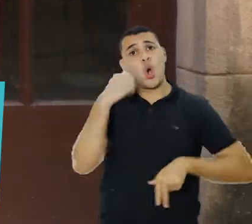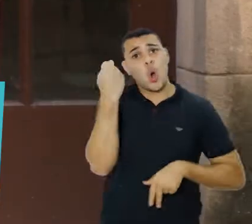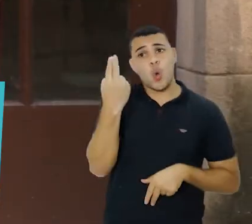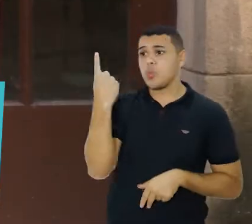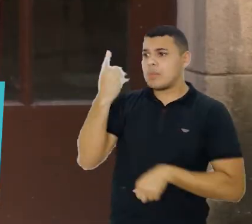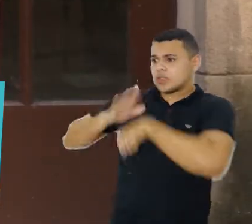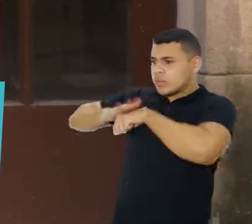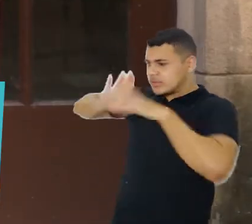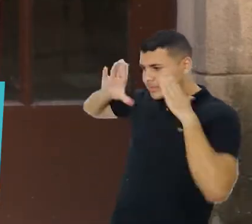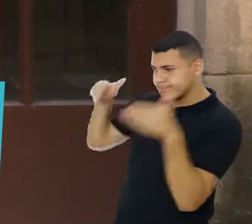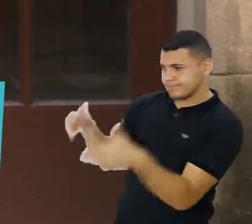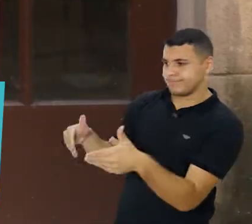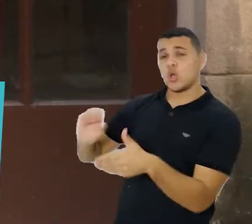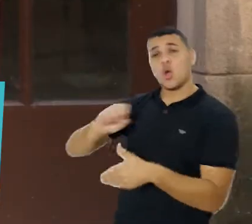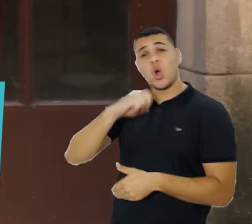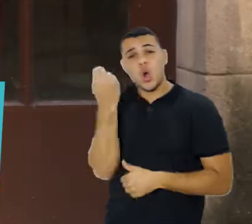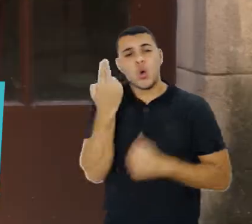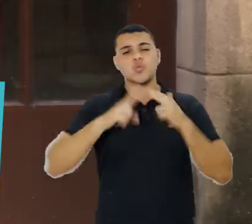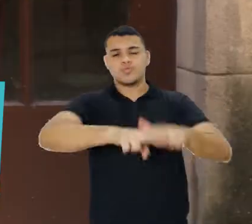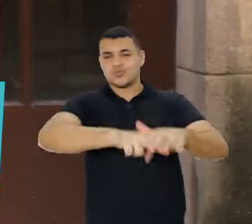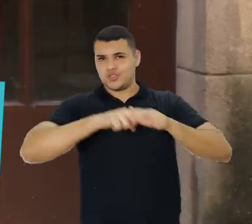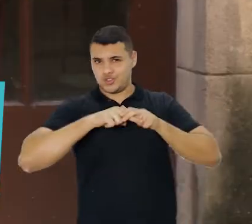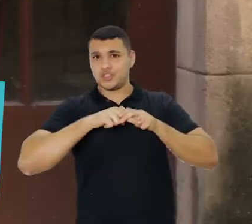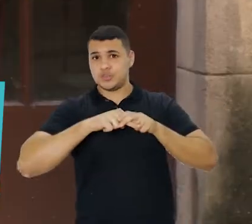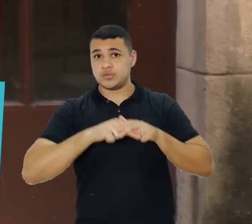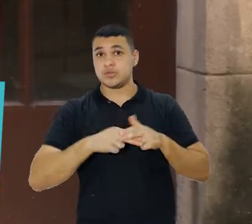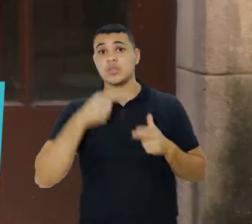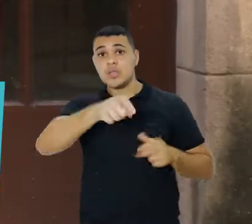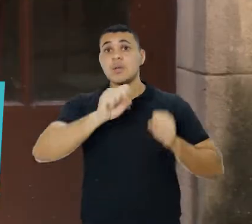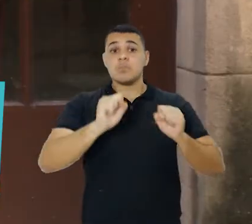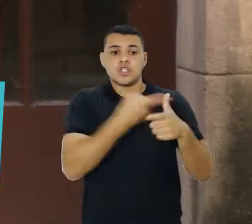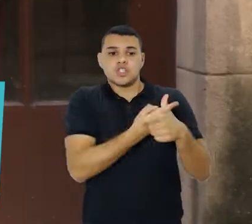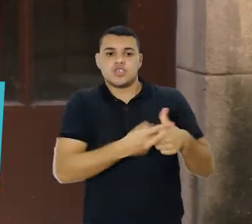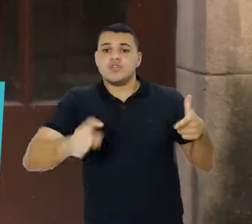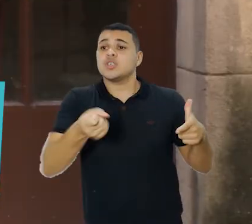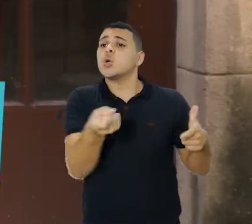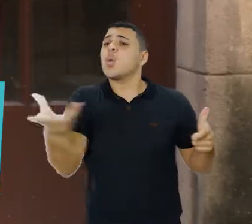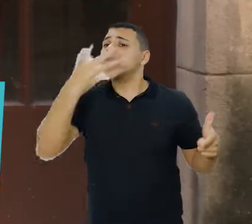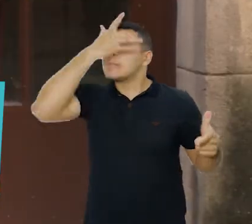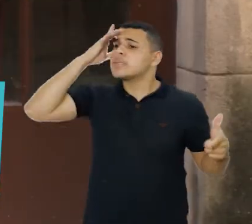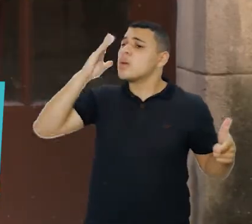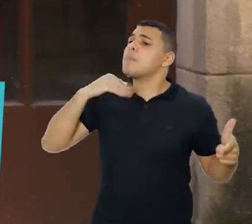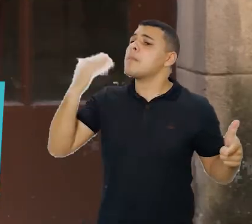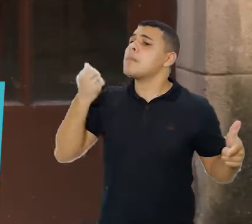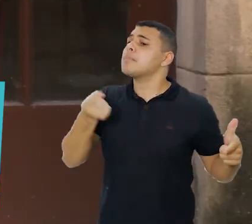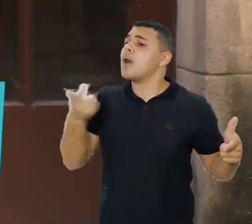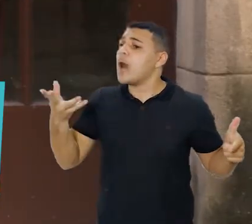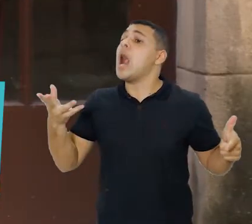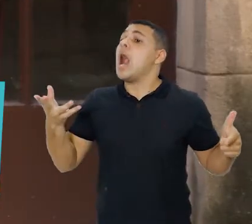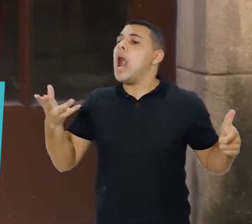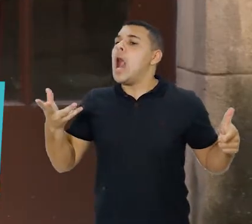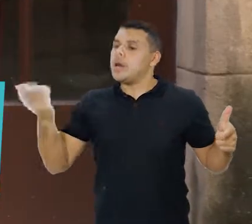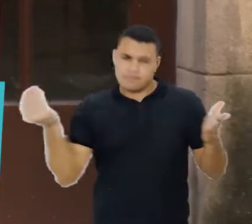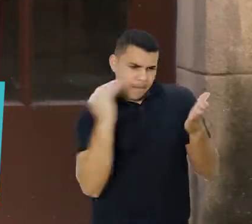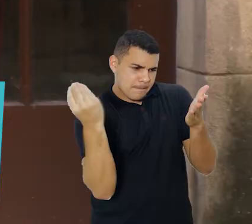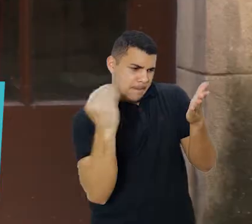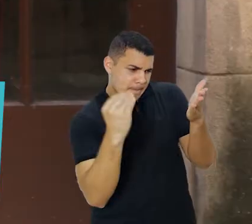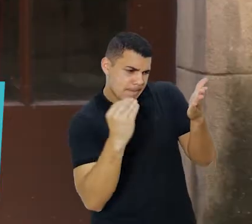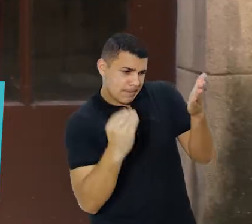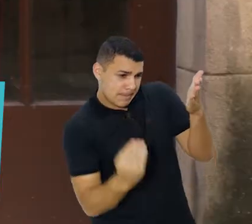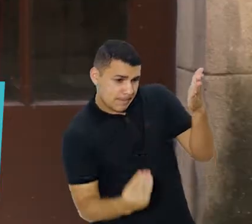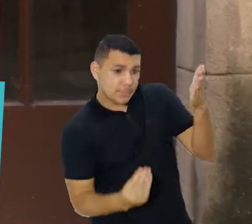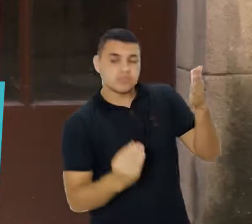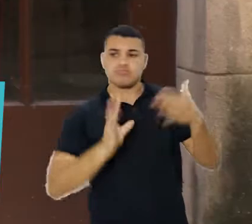uma doença específica, por uma causa determinada, e divide-se o número de óbitos, esse total de óbitos,